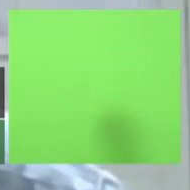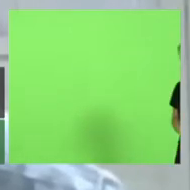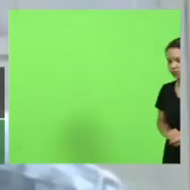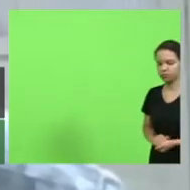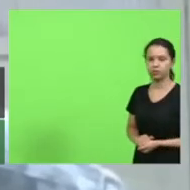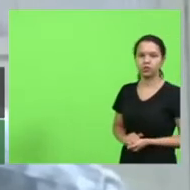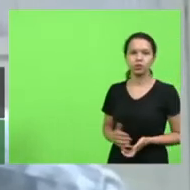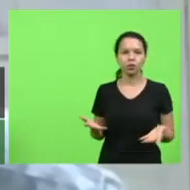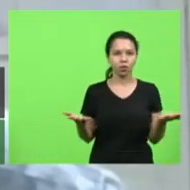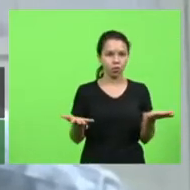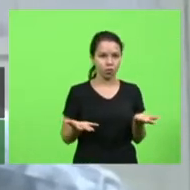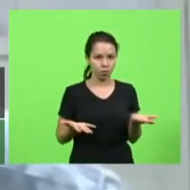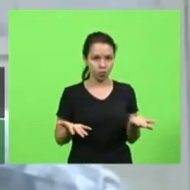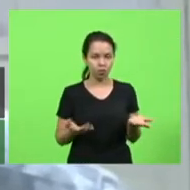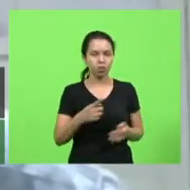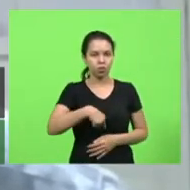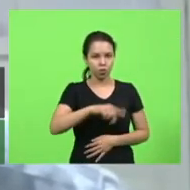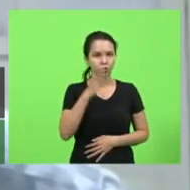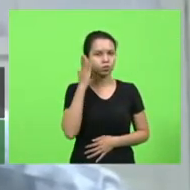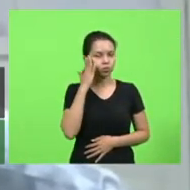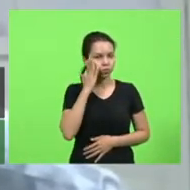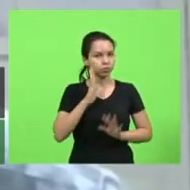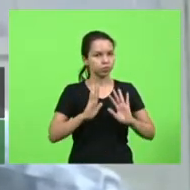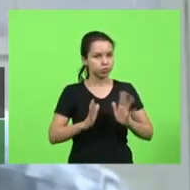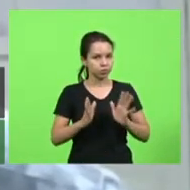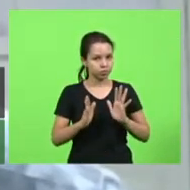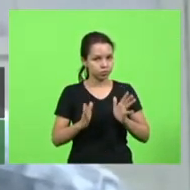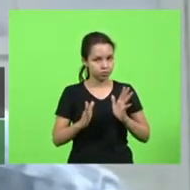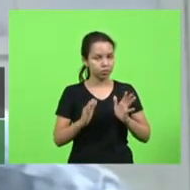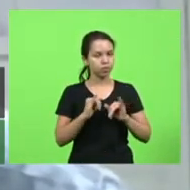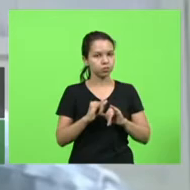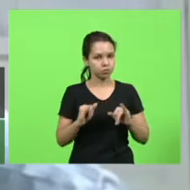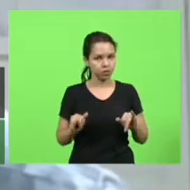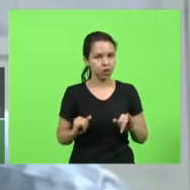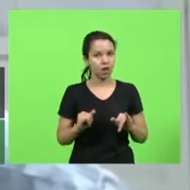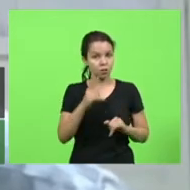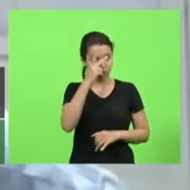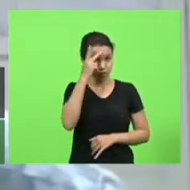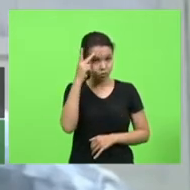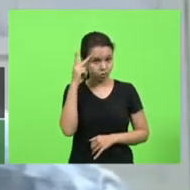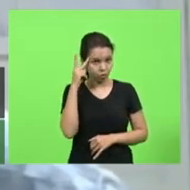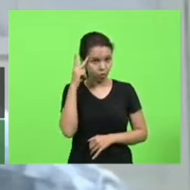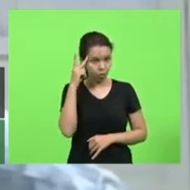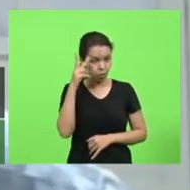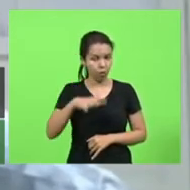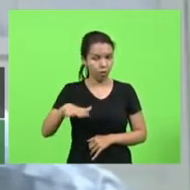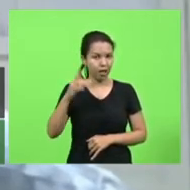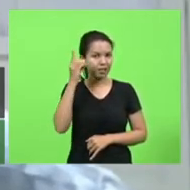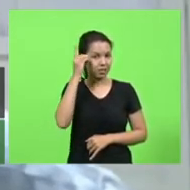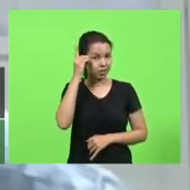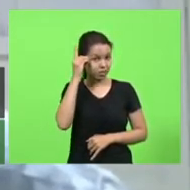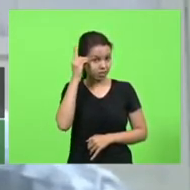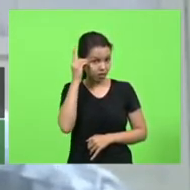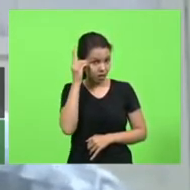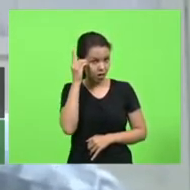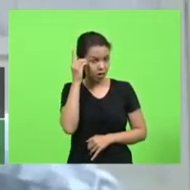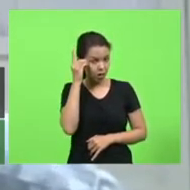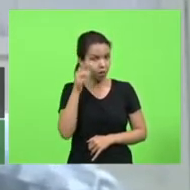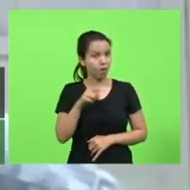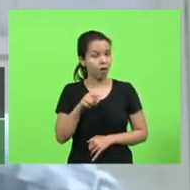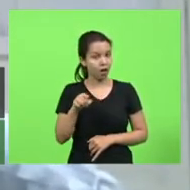conhecimento suficiente para afirmar que as pessoas com síndrome de Down são mais vulneráveis ao